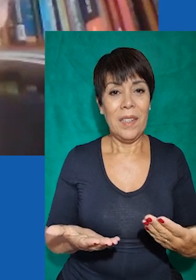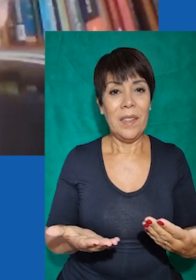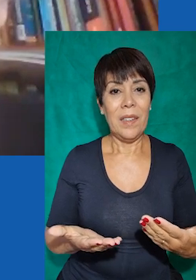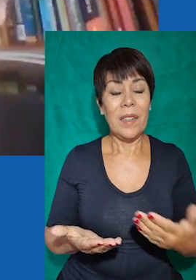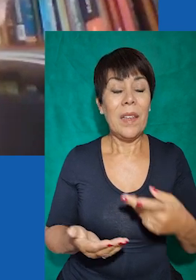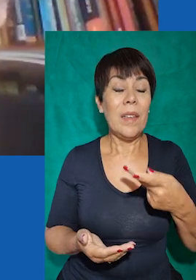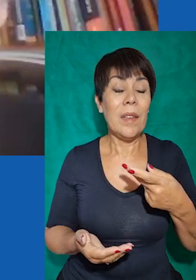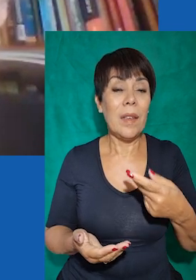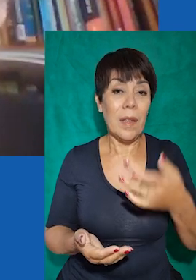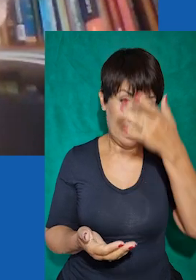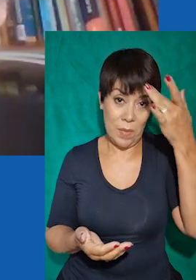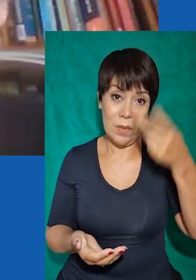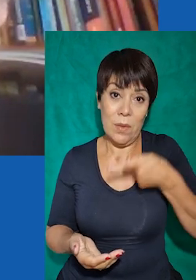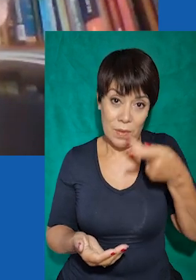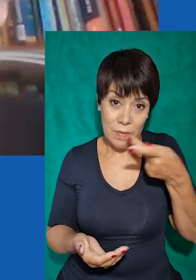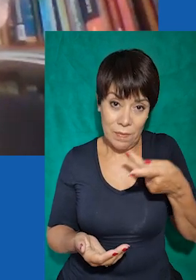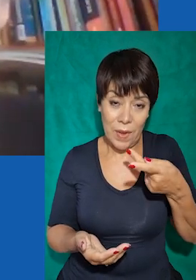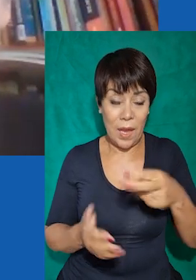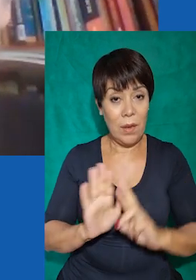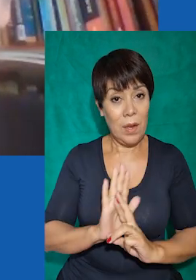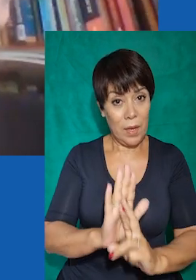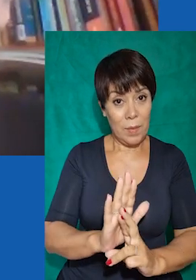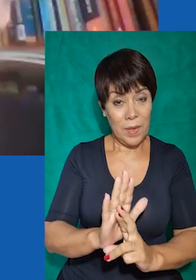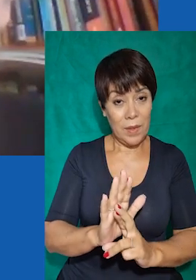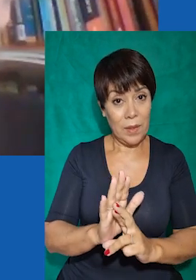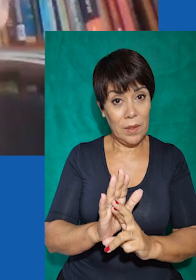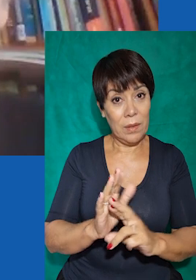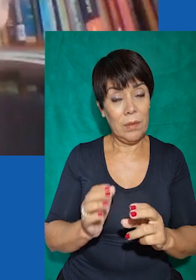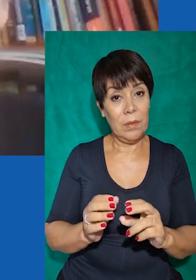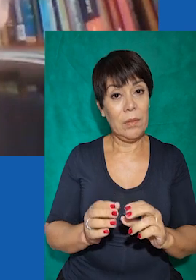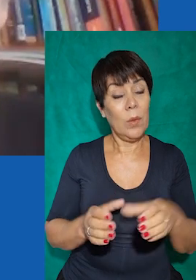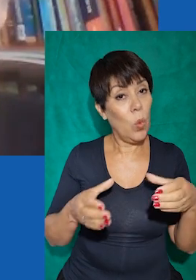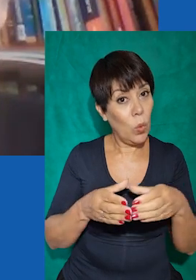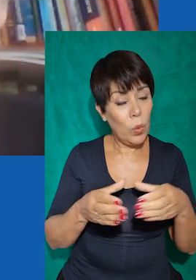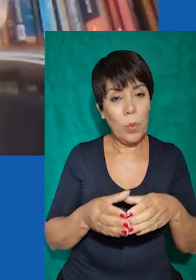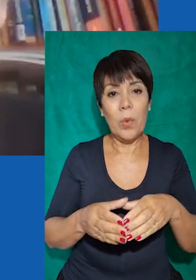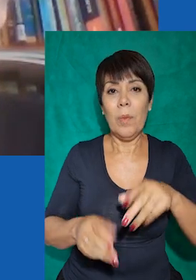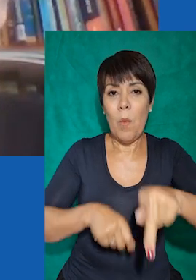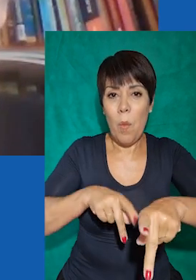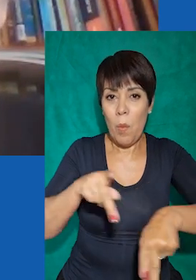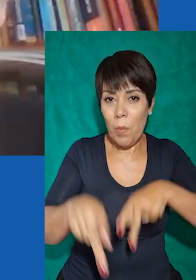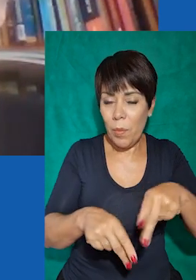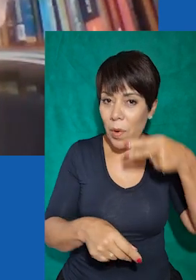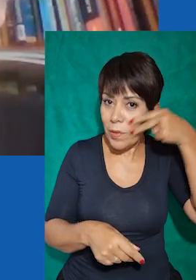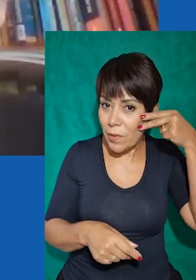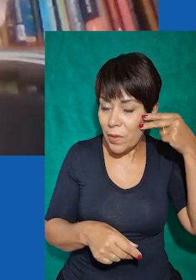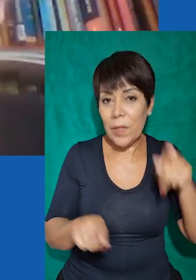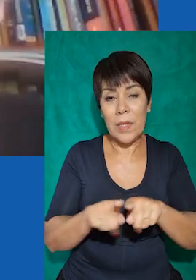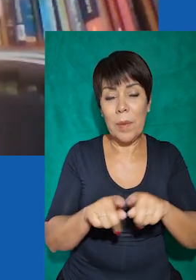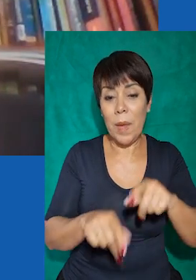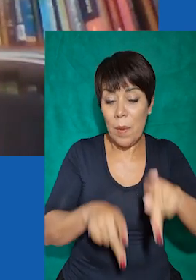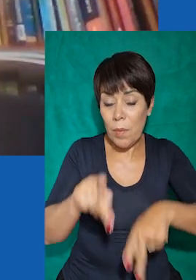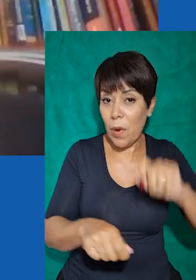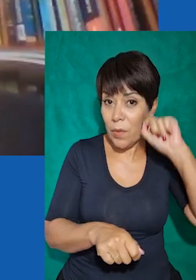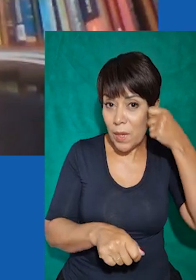que se fala ao mesmo tempo e de um fôlego só, não só em povos indígenas, mas também em quilombolas